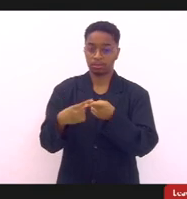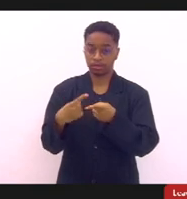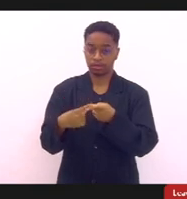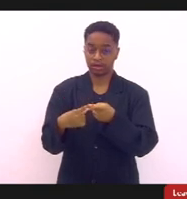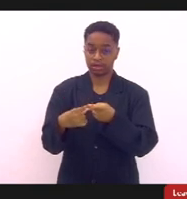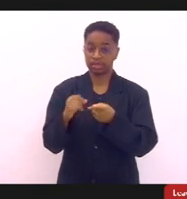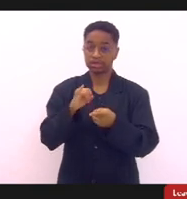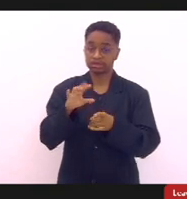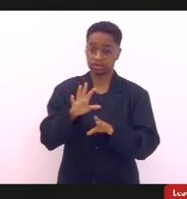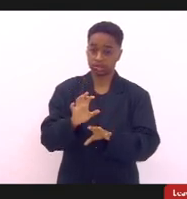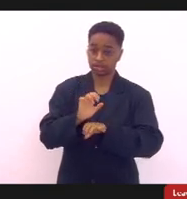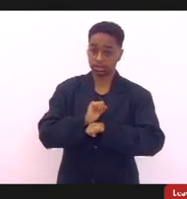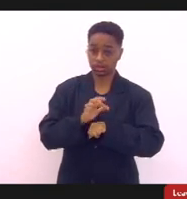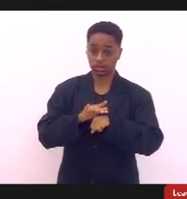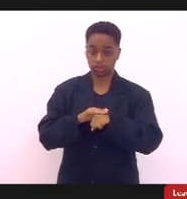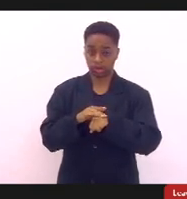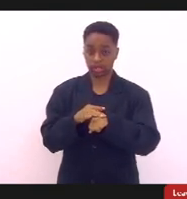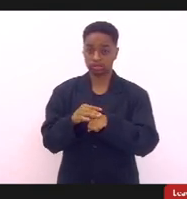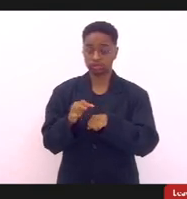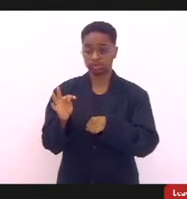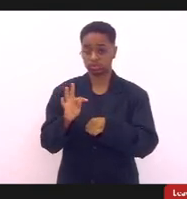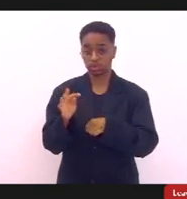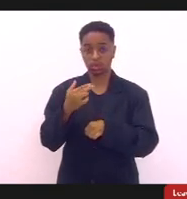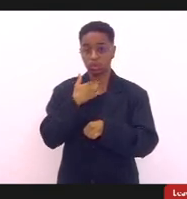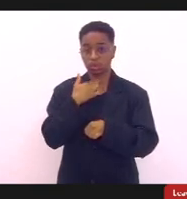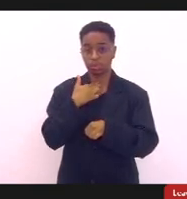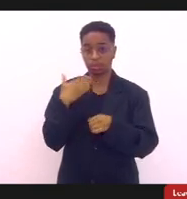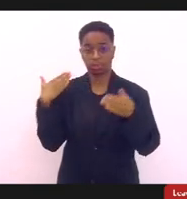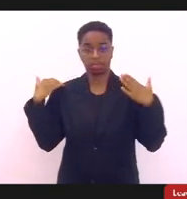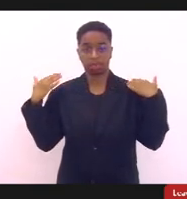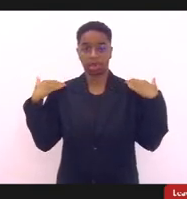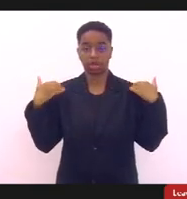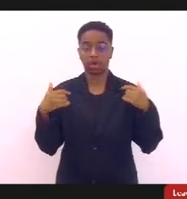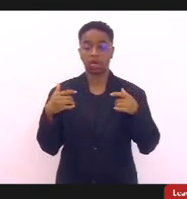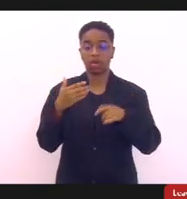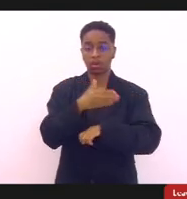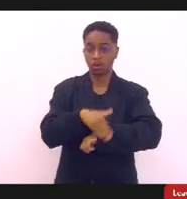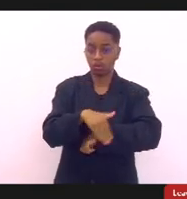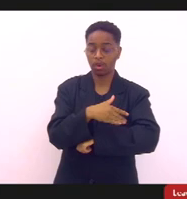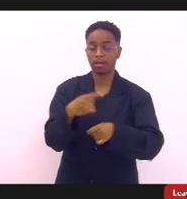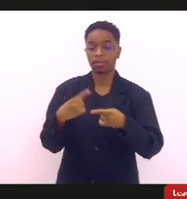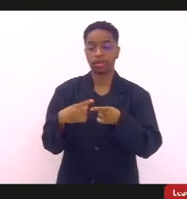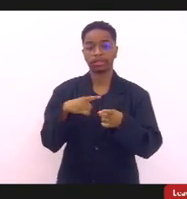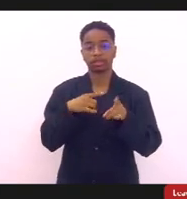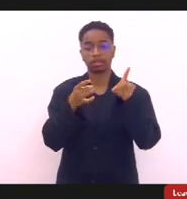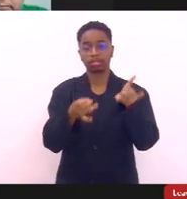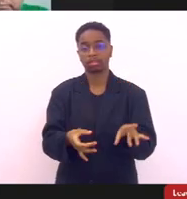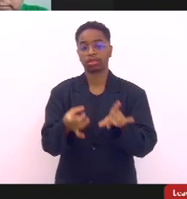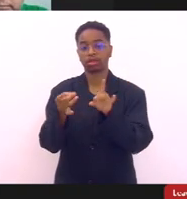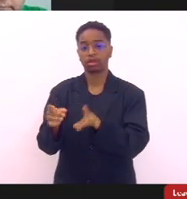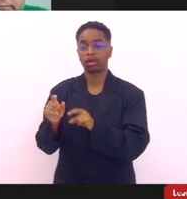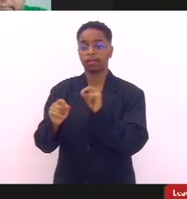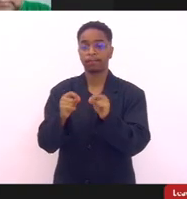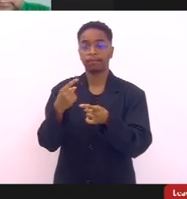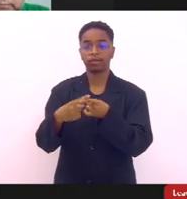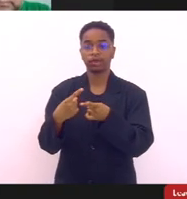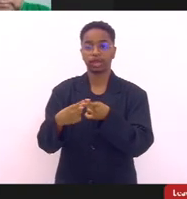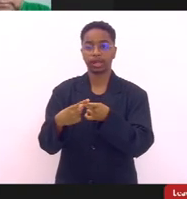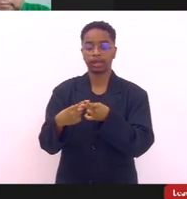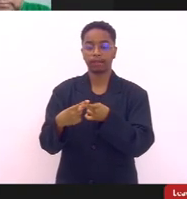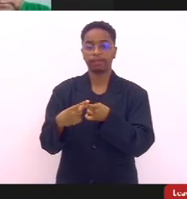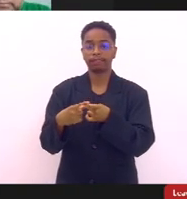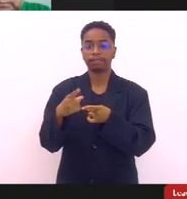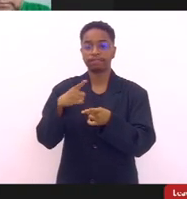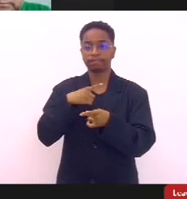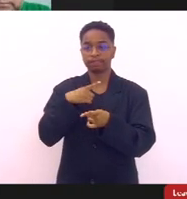está com tuberculose, ele não pode sair na rua onde existe o abandono, porque ele tem audiência pública, ele não